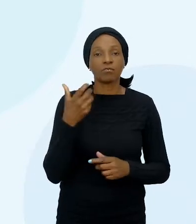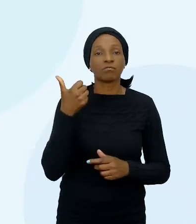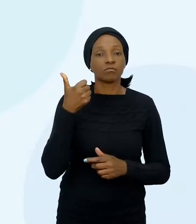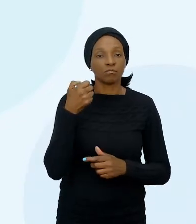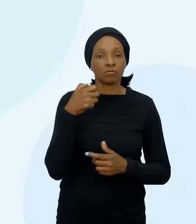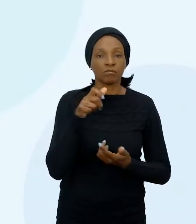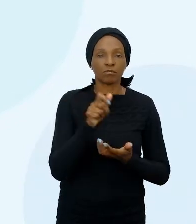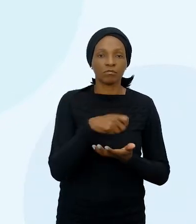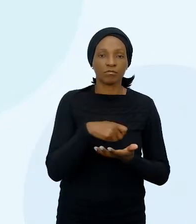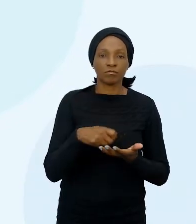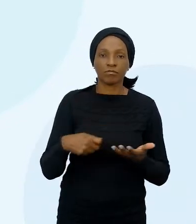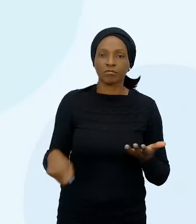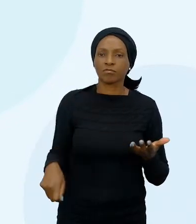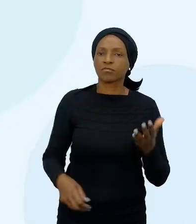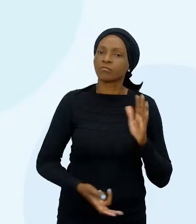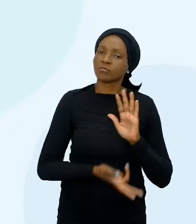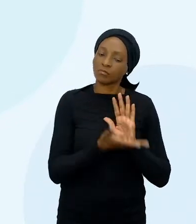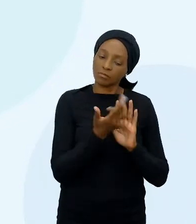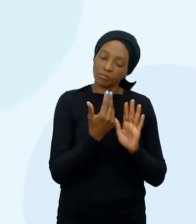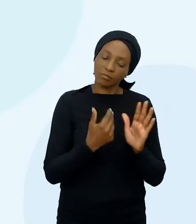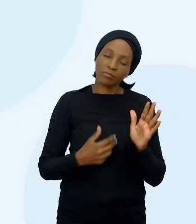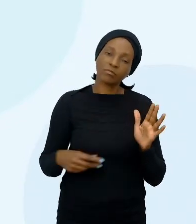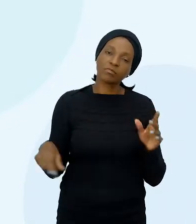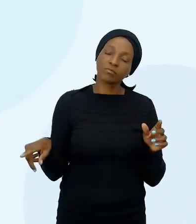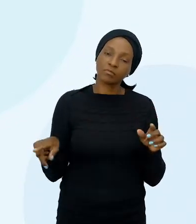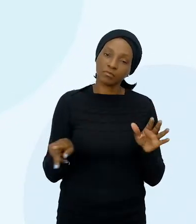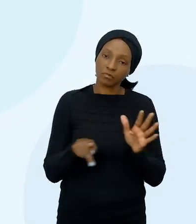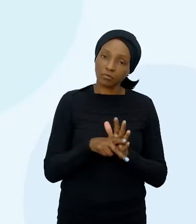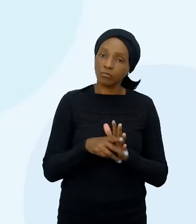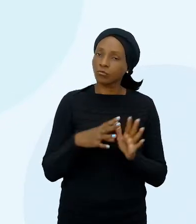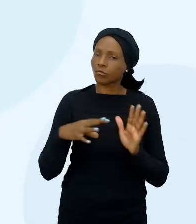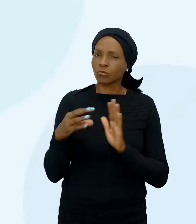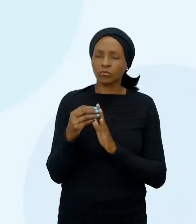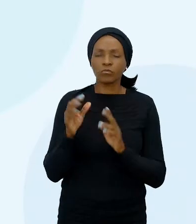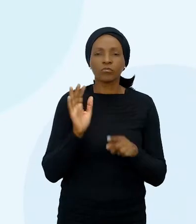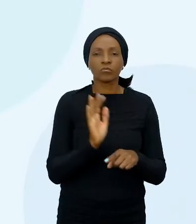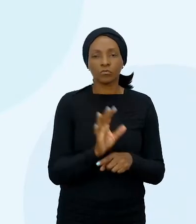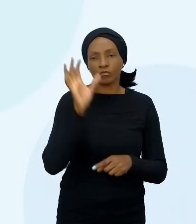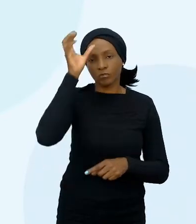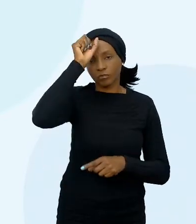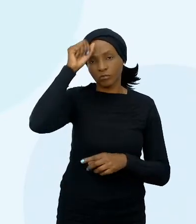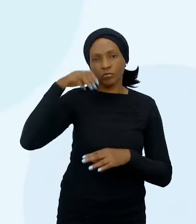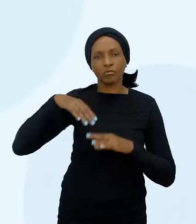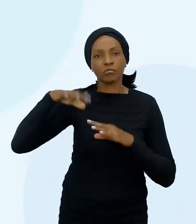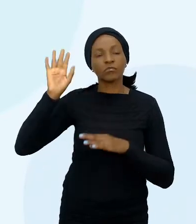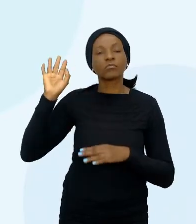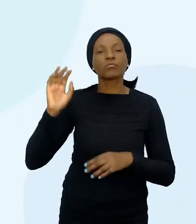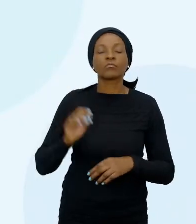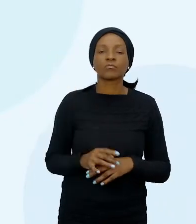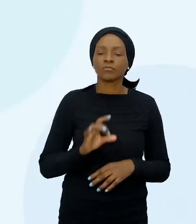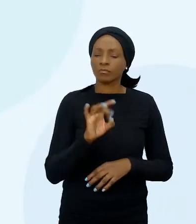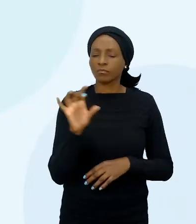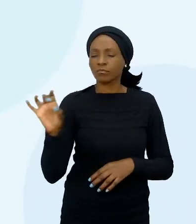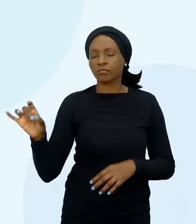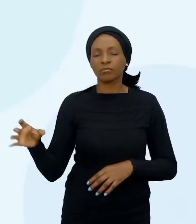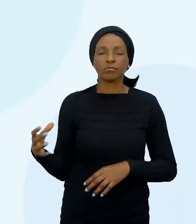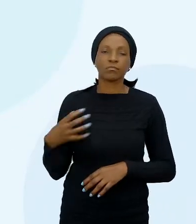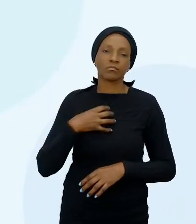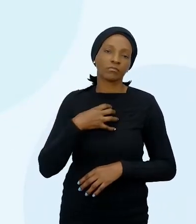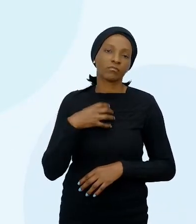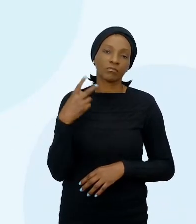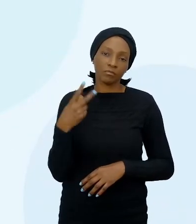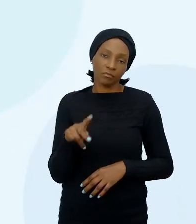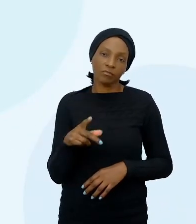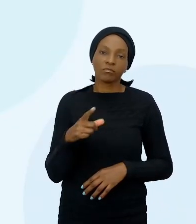fazer desenhos esquemáticos, tudo ajuda aí no aprendizado, né? Cada pessoa aí tem uma forma de